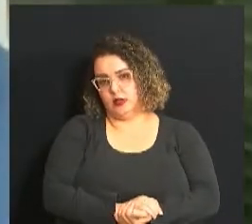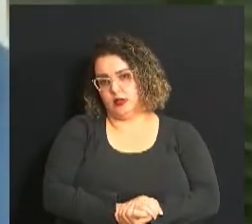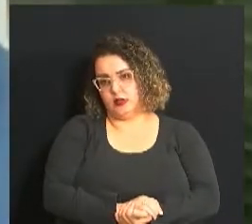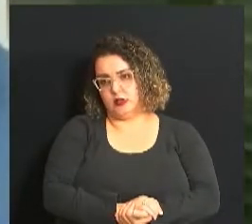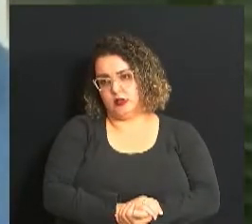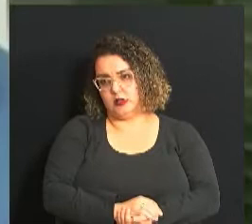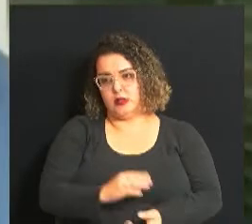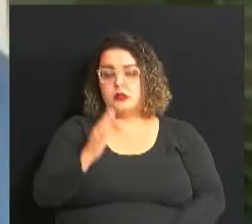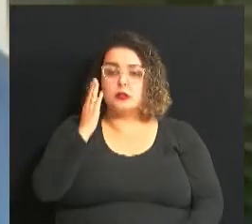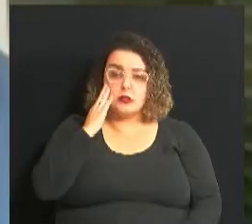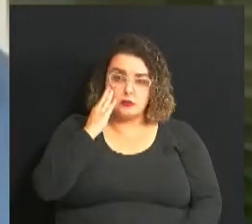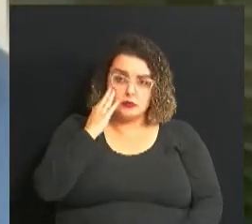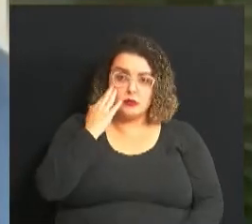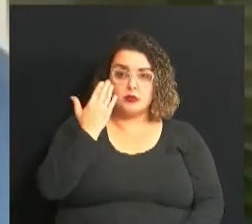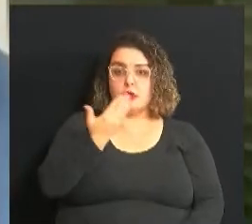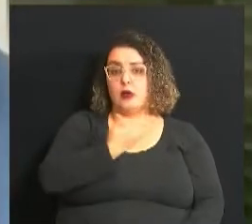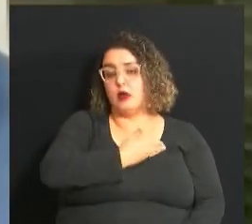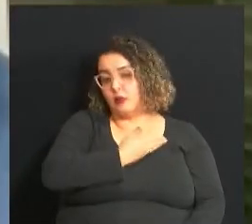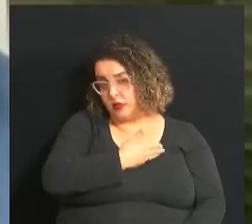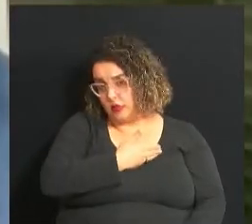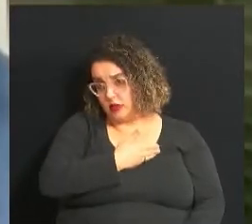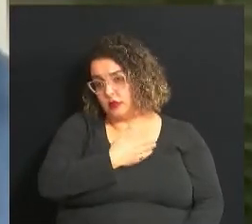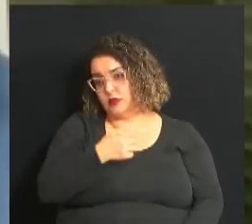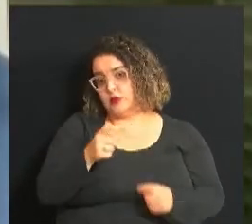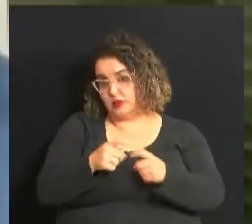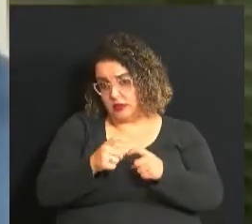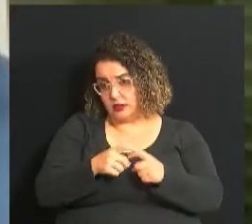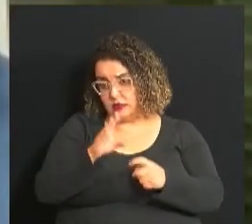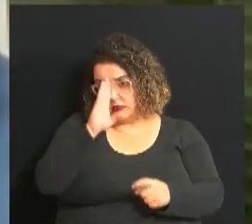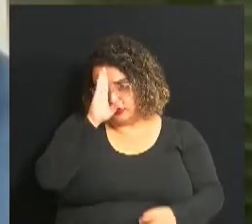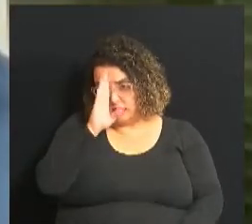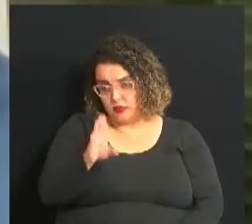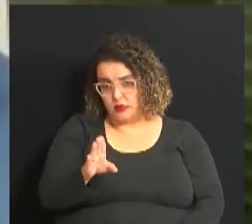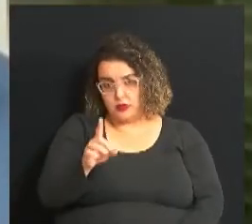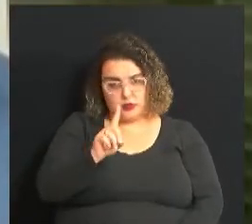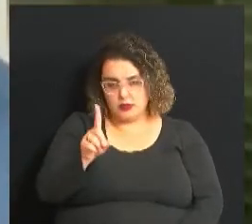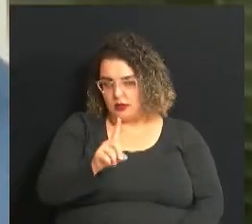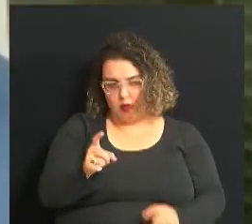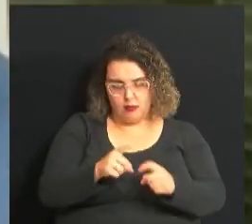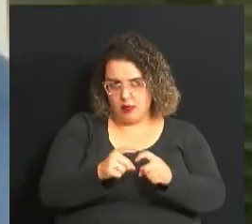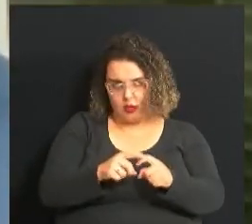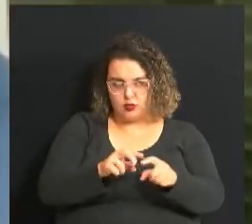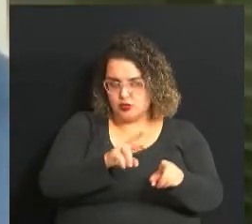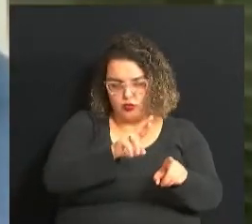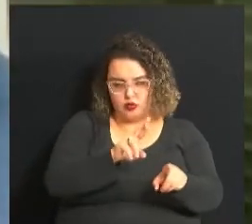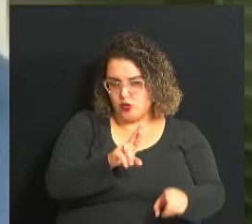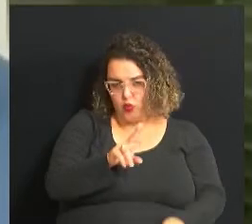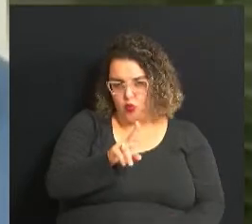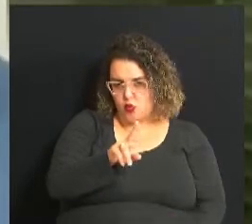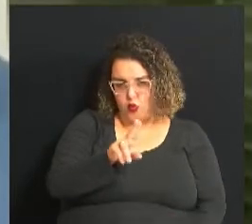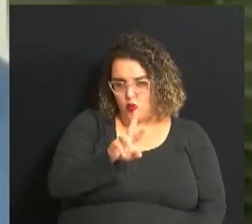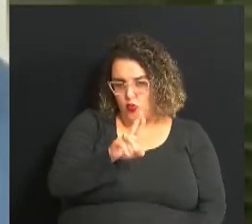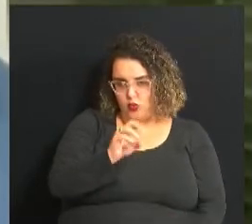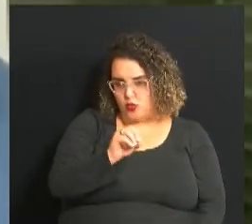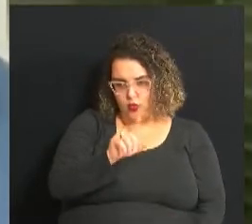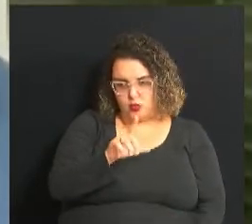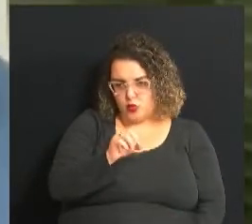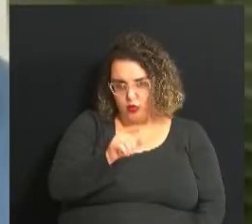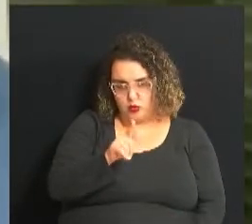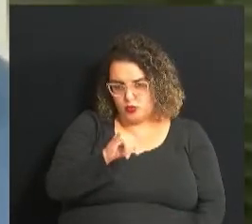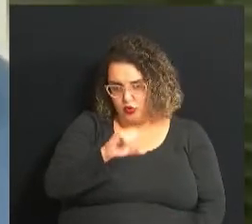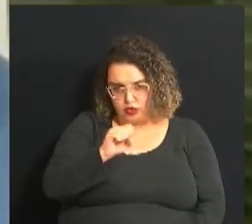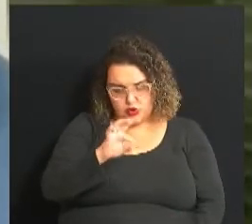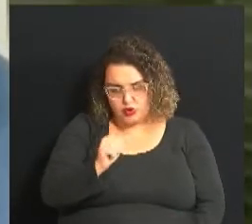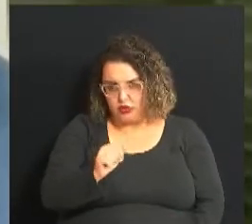colegas médicos que dizem o seguinte, principalmente não urologistas, não cardiologistas, não